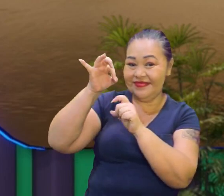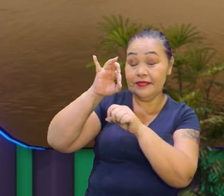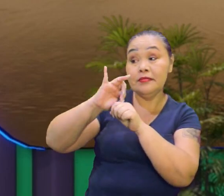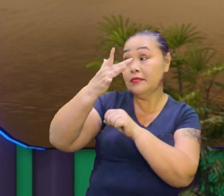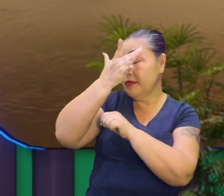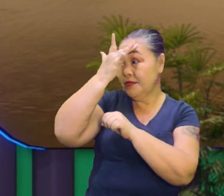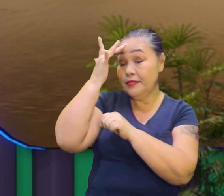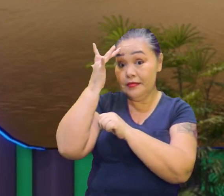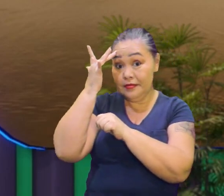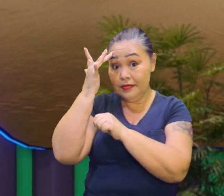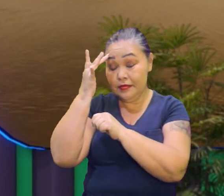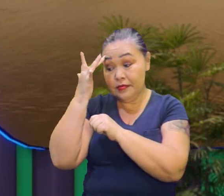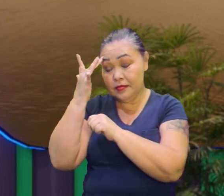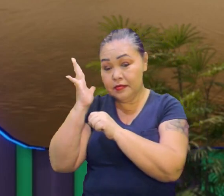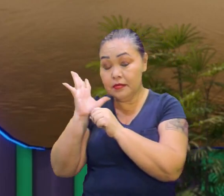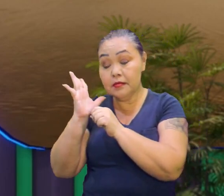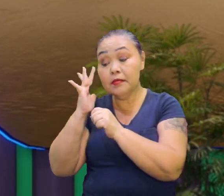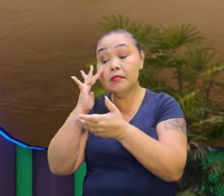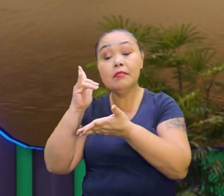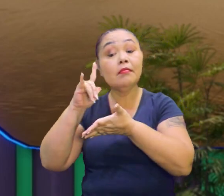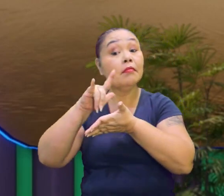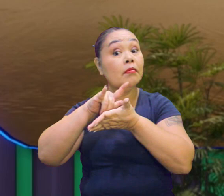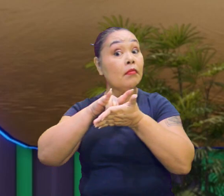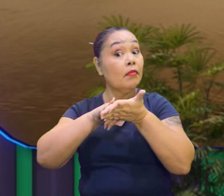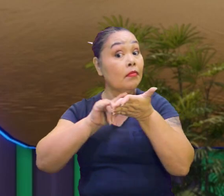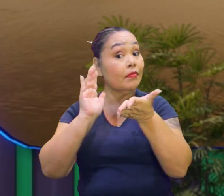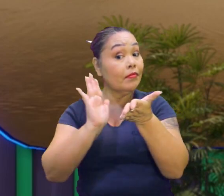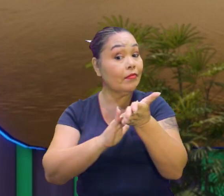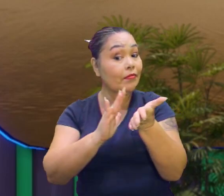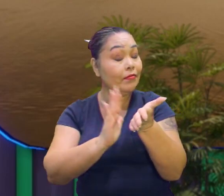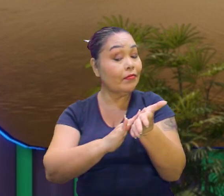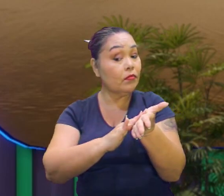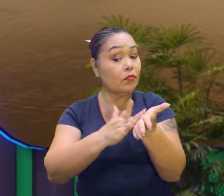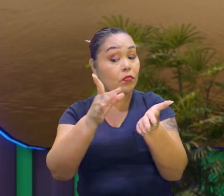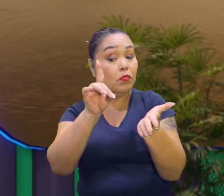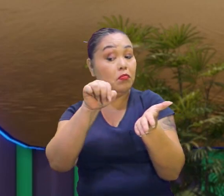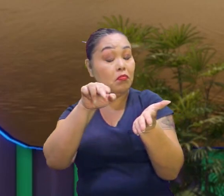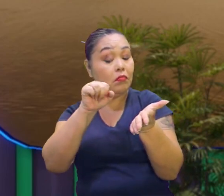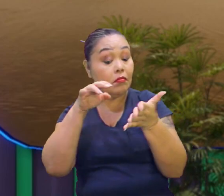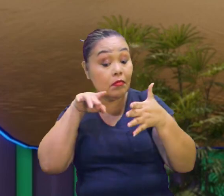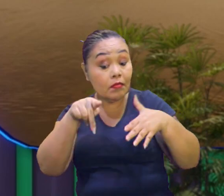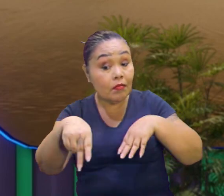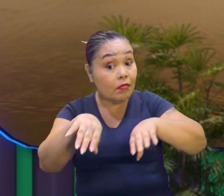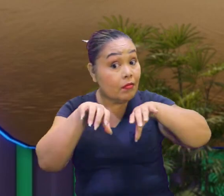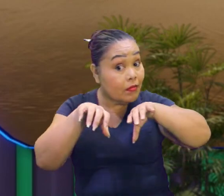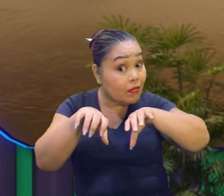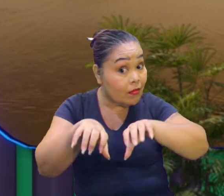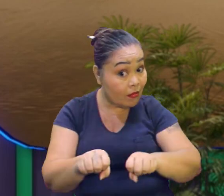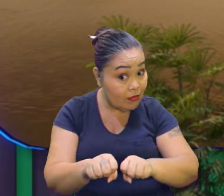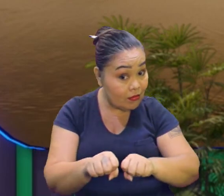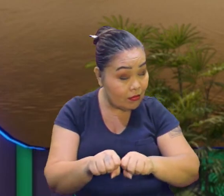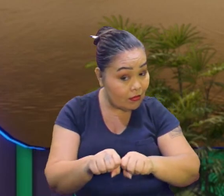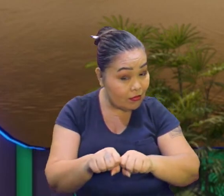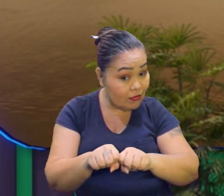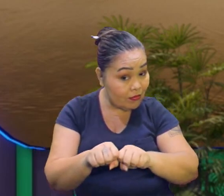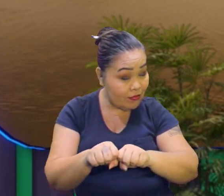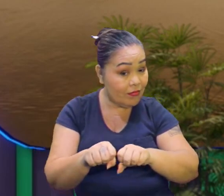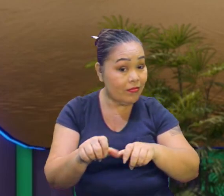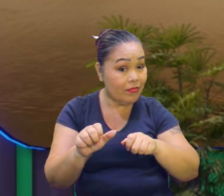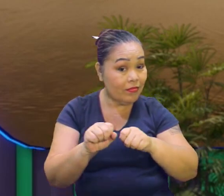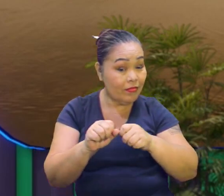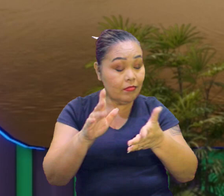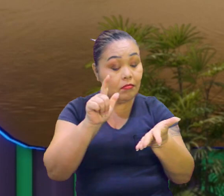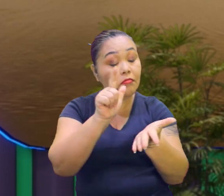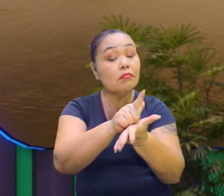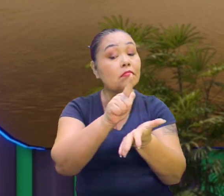as pessoas forjam um documento dizendo que são donas daquela terra, colocam